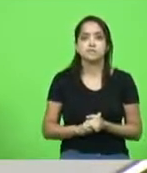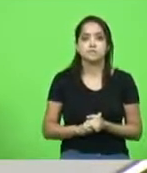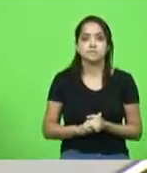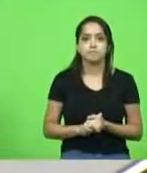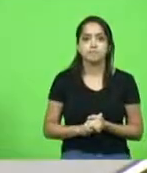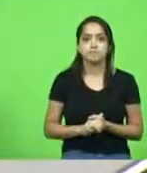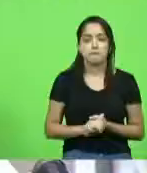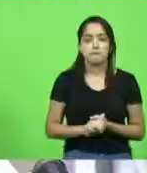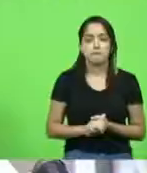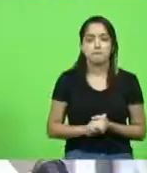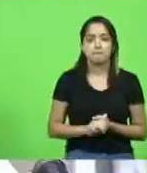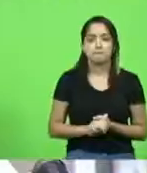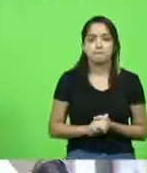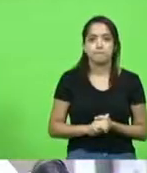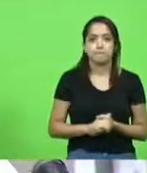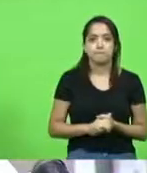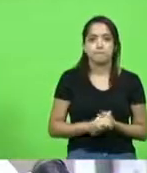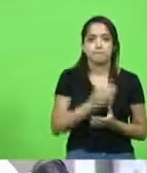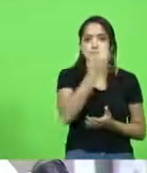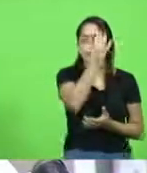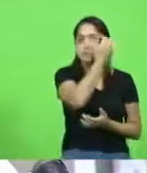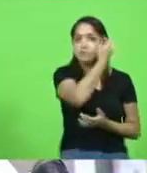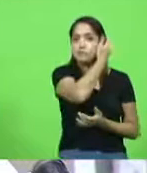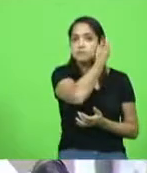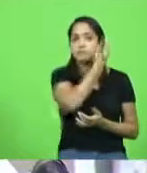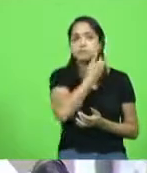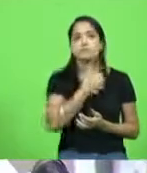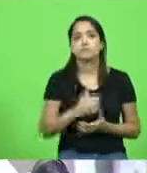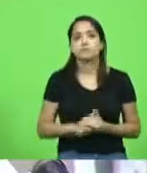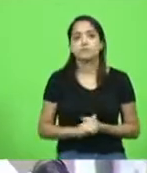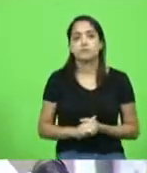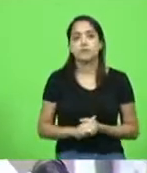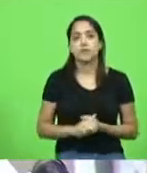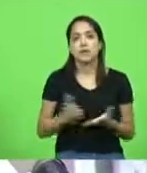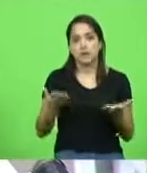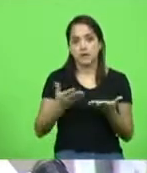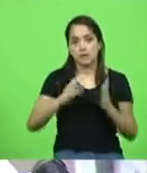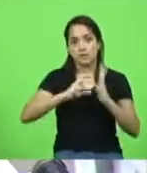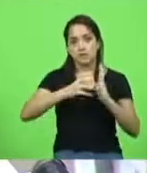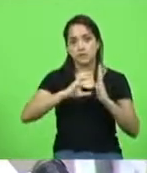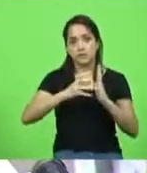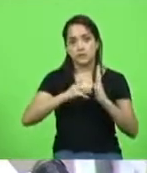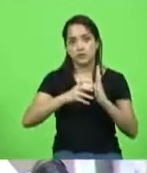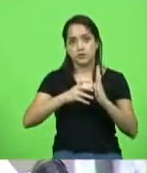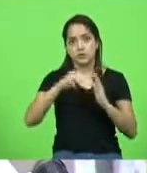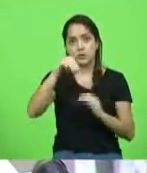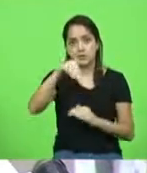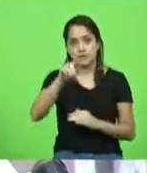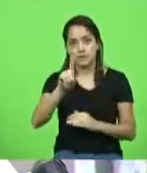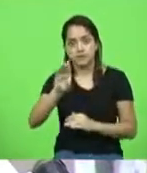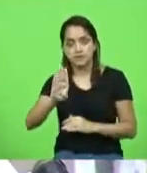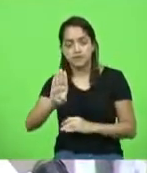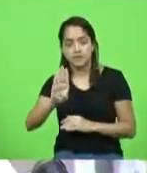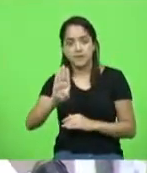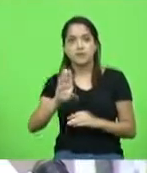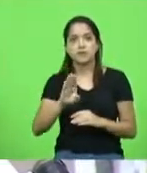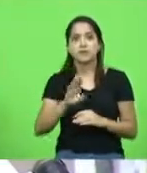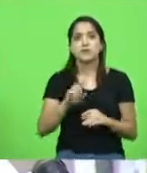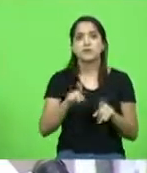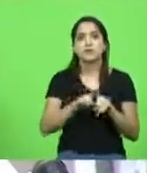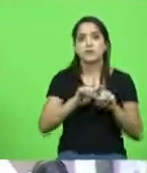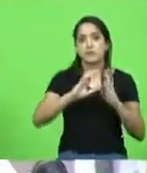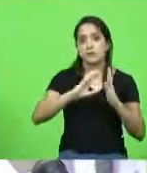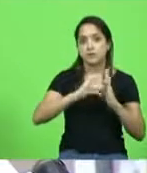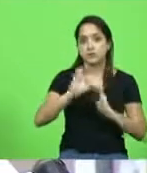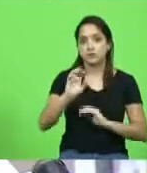Muito obrigado a partir do bloco MDB partido novo por